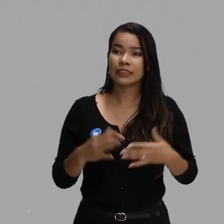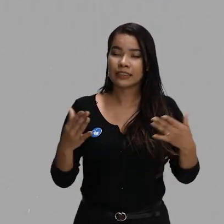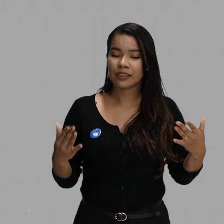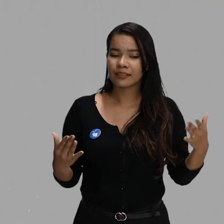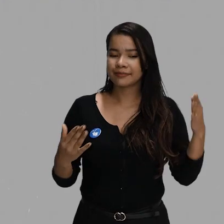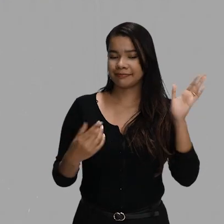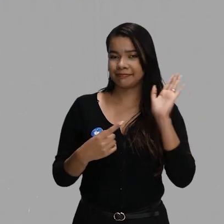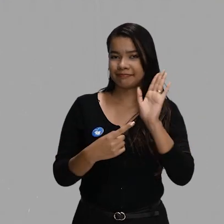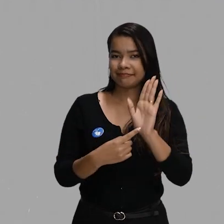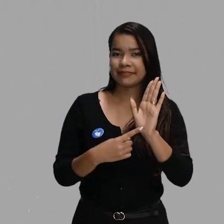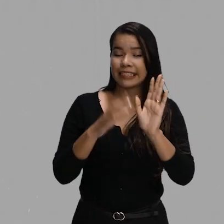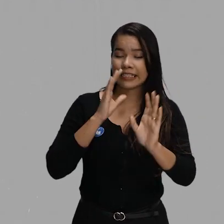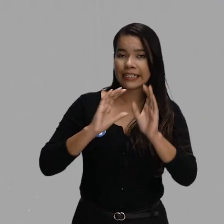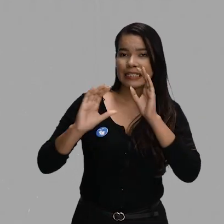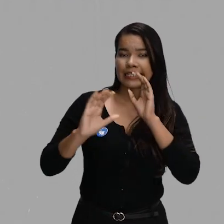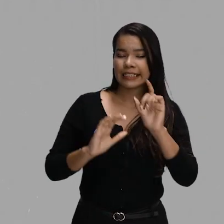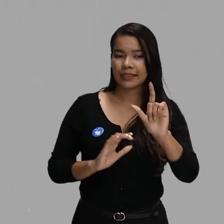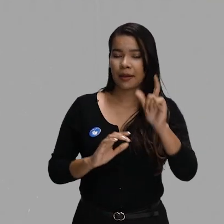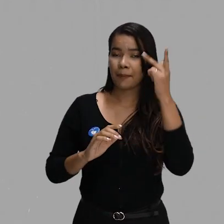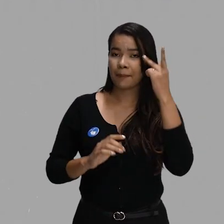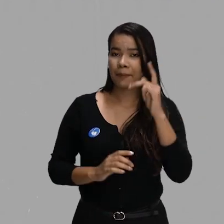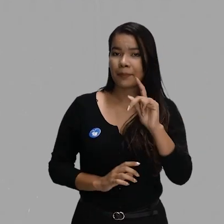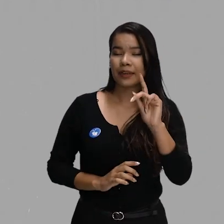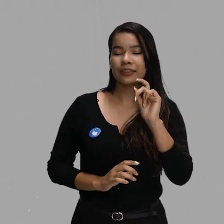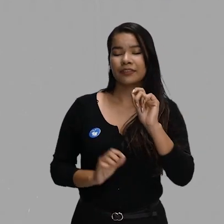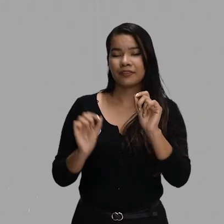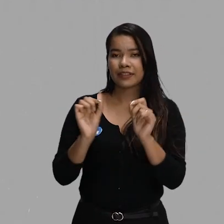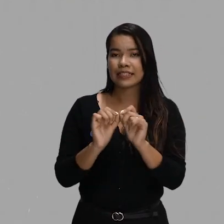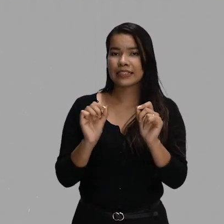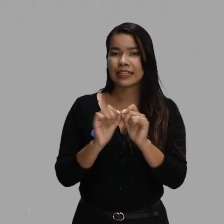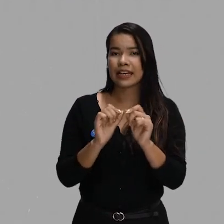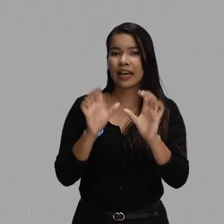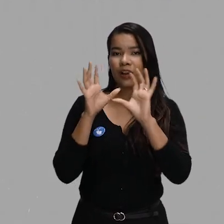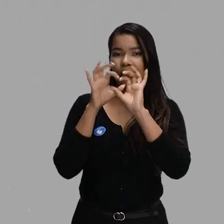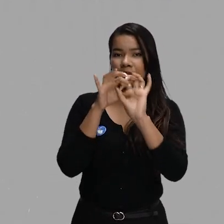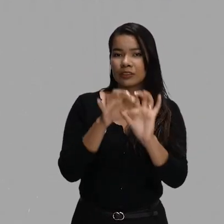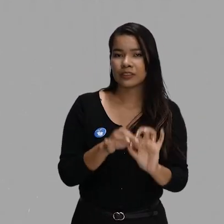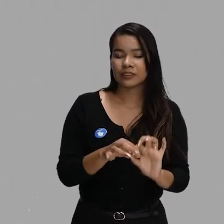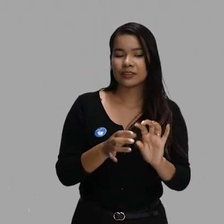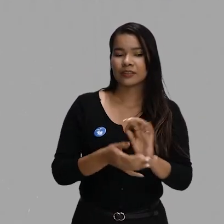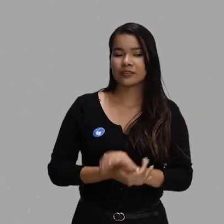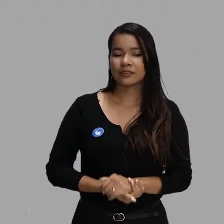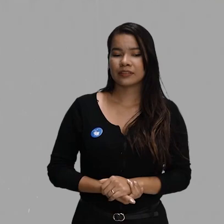que eu acabei de cantarolar para fazer a contextualização